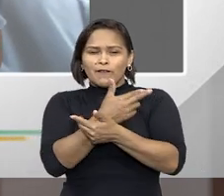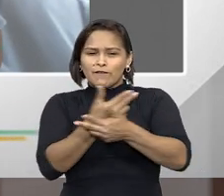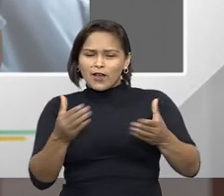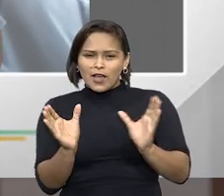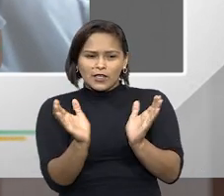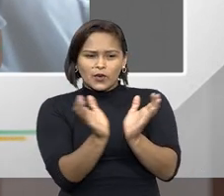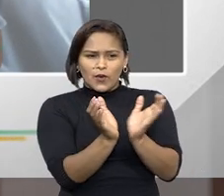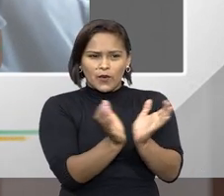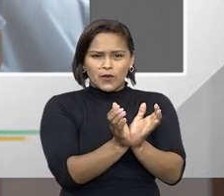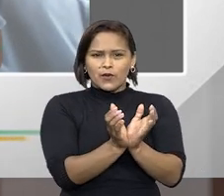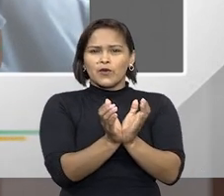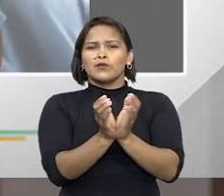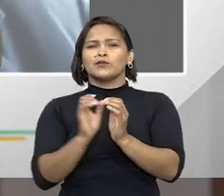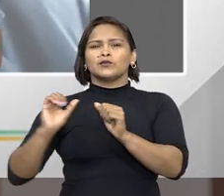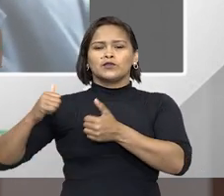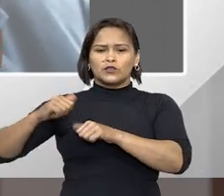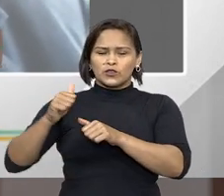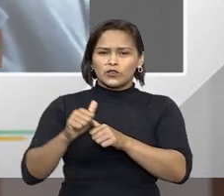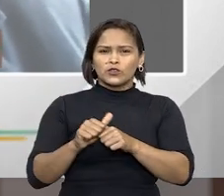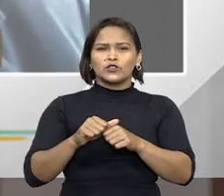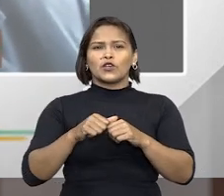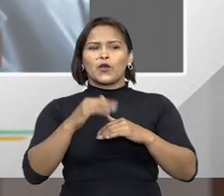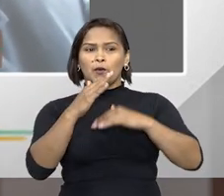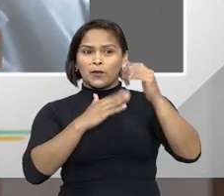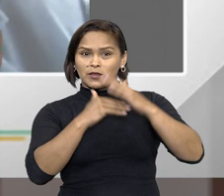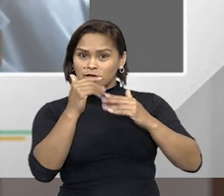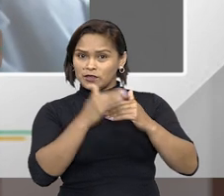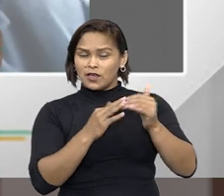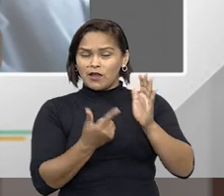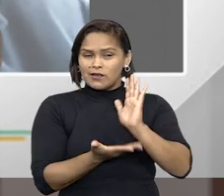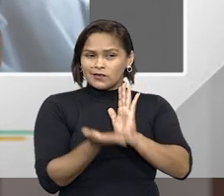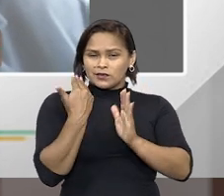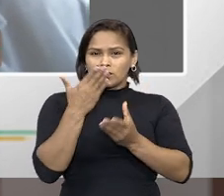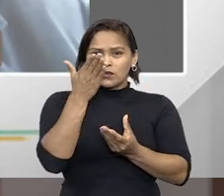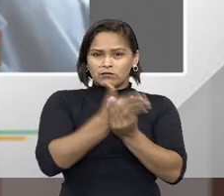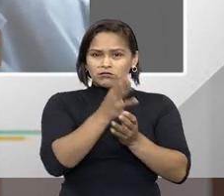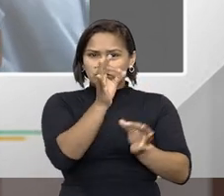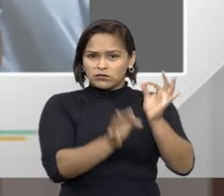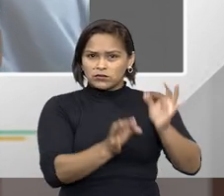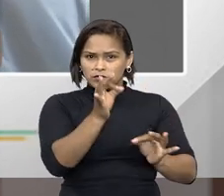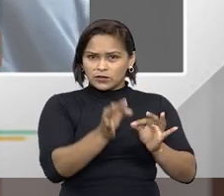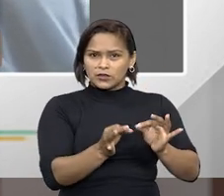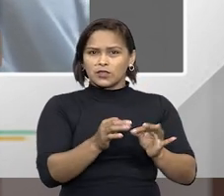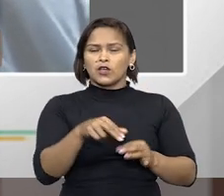de precedentes qualificados, que são denominados os NURER, né?